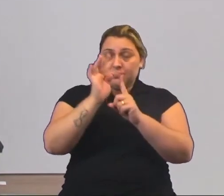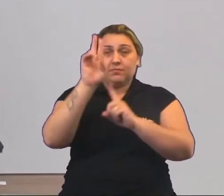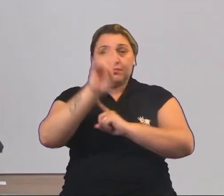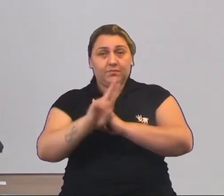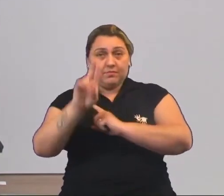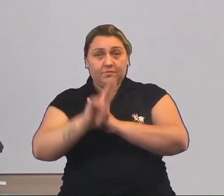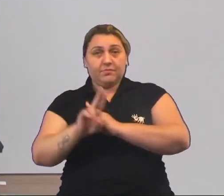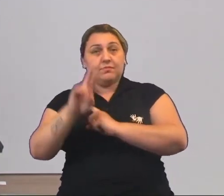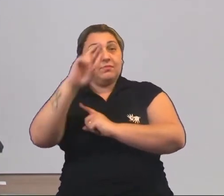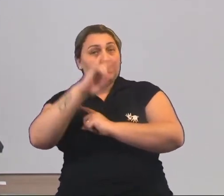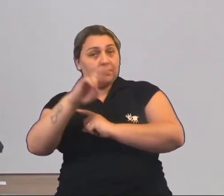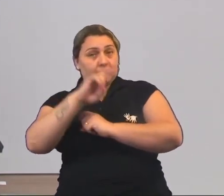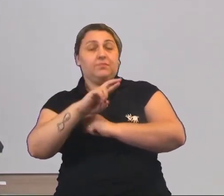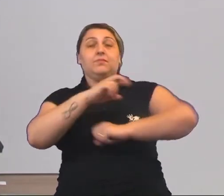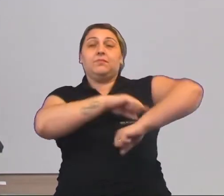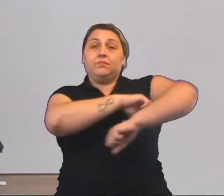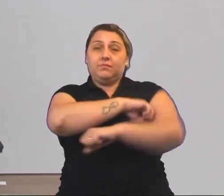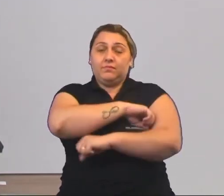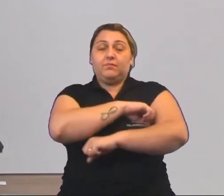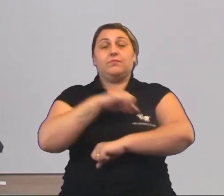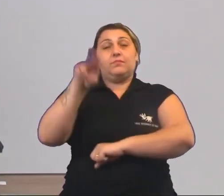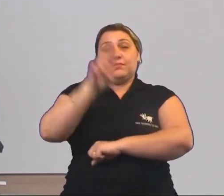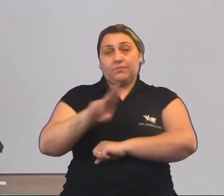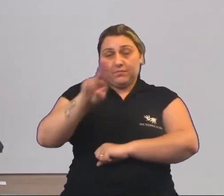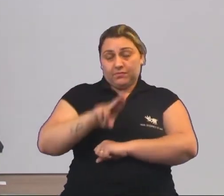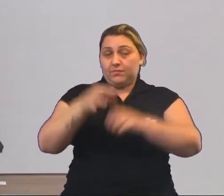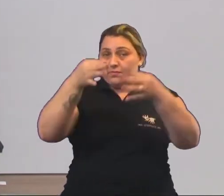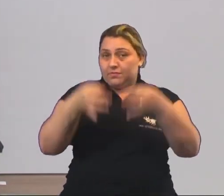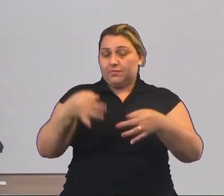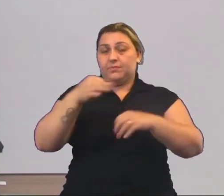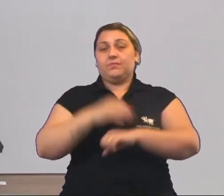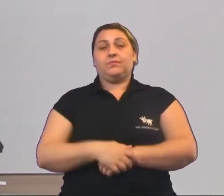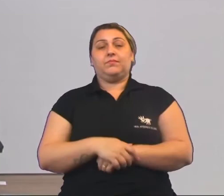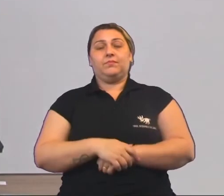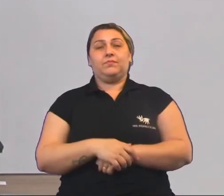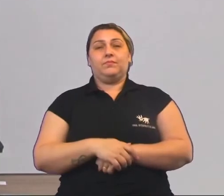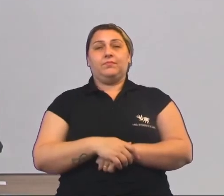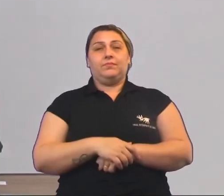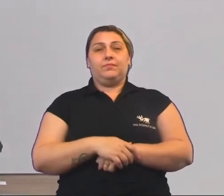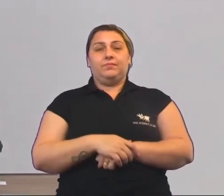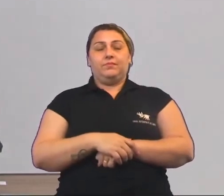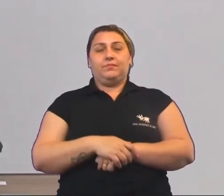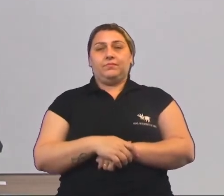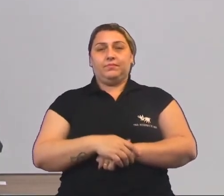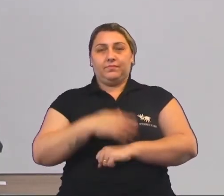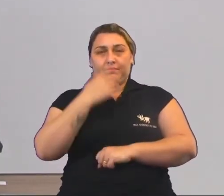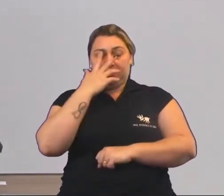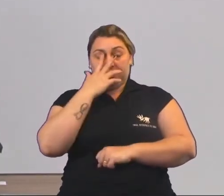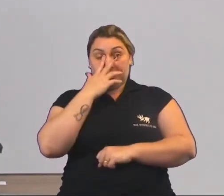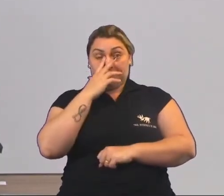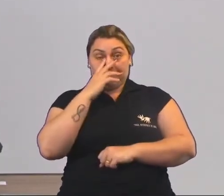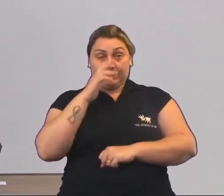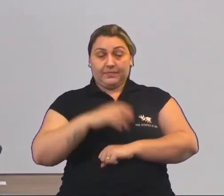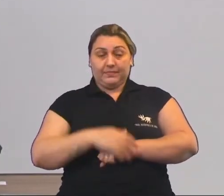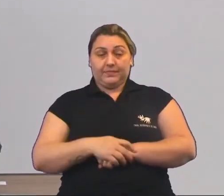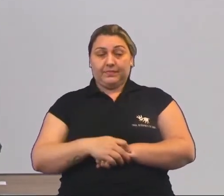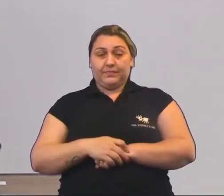a verificação da temperatura usando o termômetro, certo? 8 horas da manhã. Então, vamos registrar aqui.